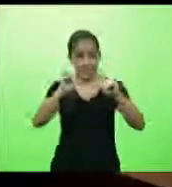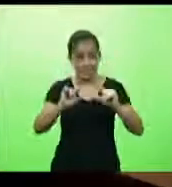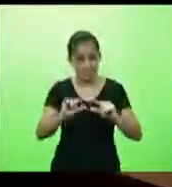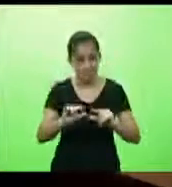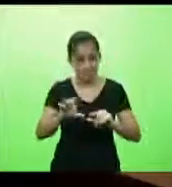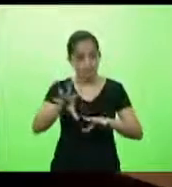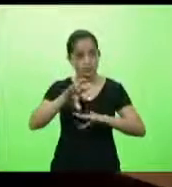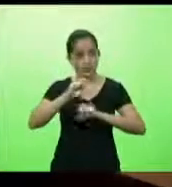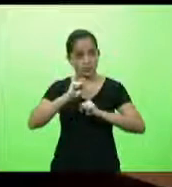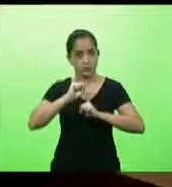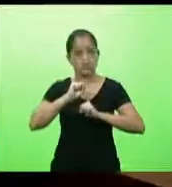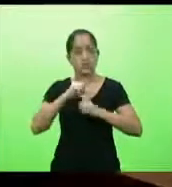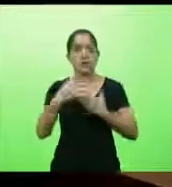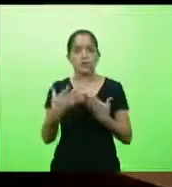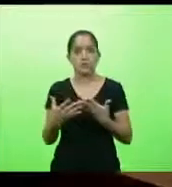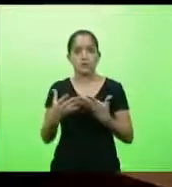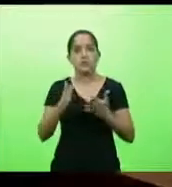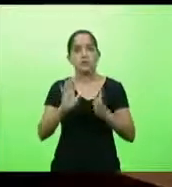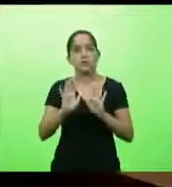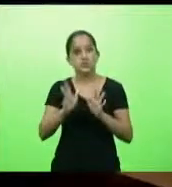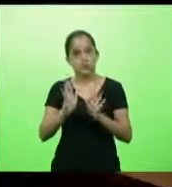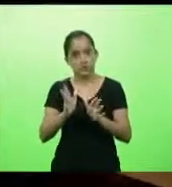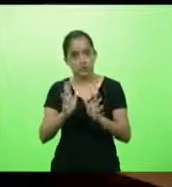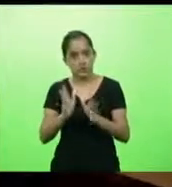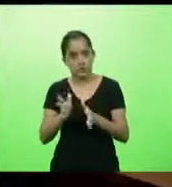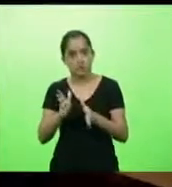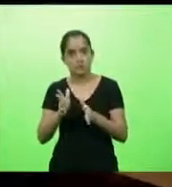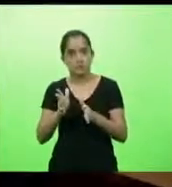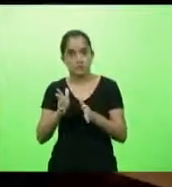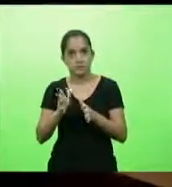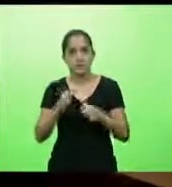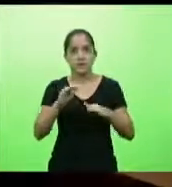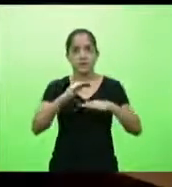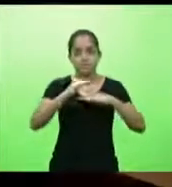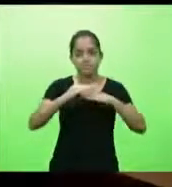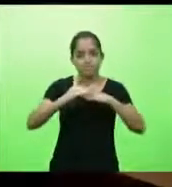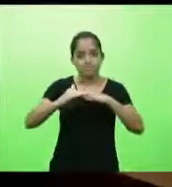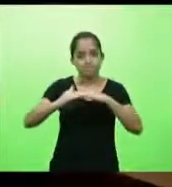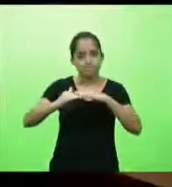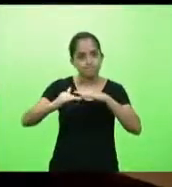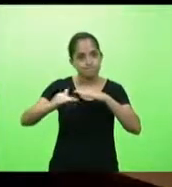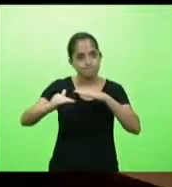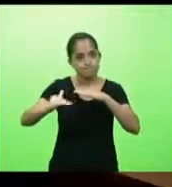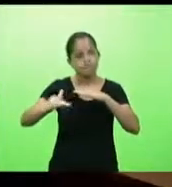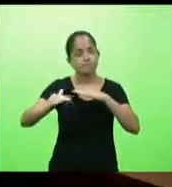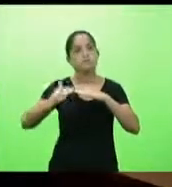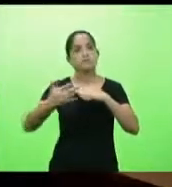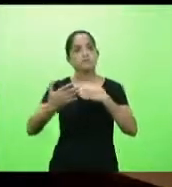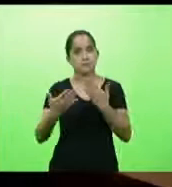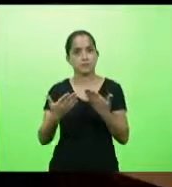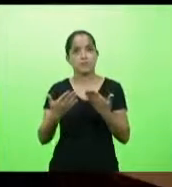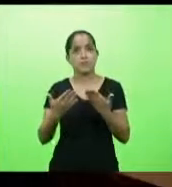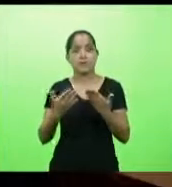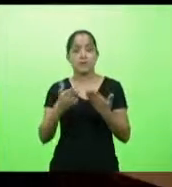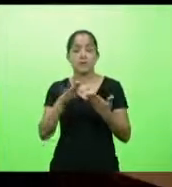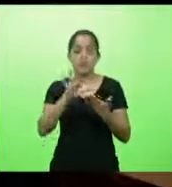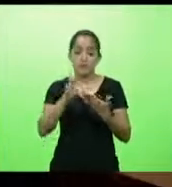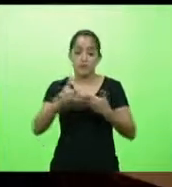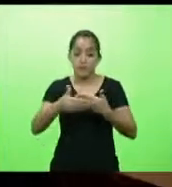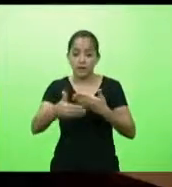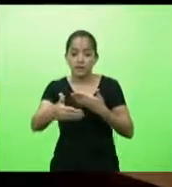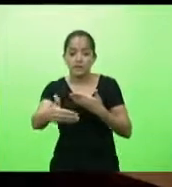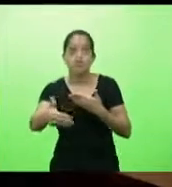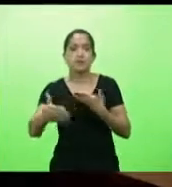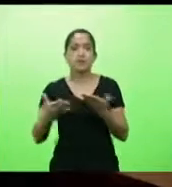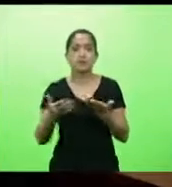contágio. Já venha ocorrendo uma certa estabilização nos últimos dias e a tendência de que nas